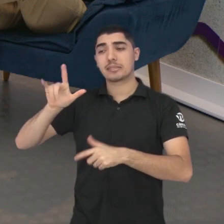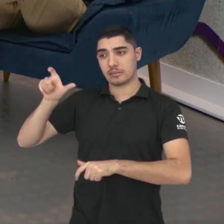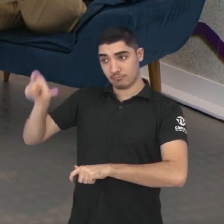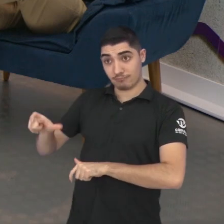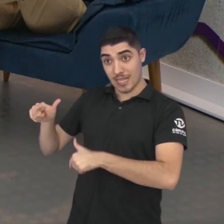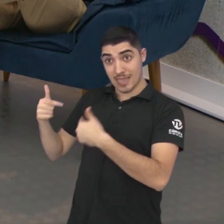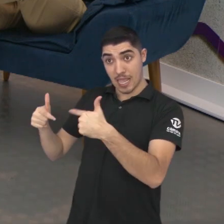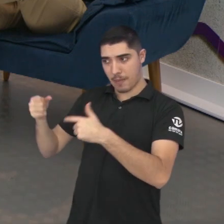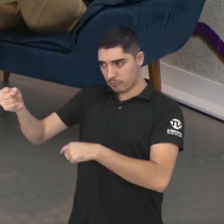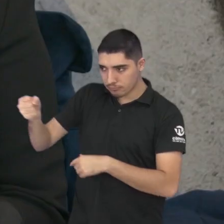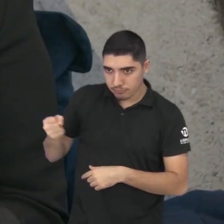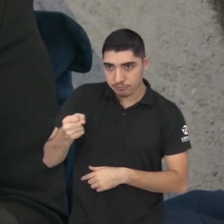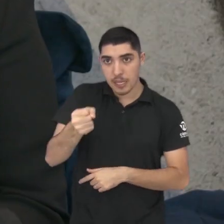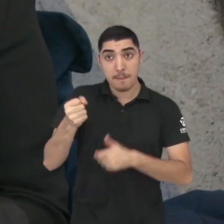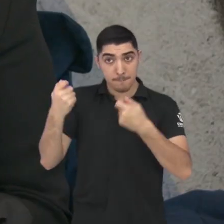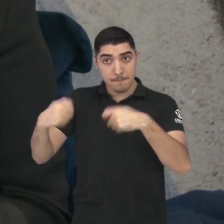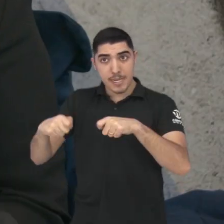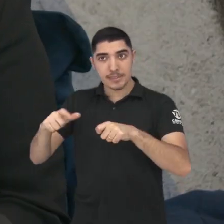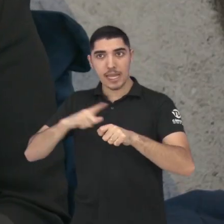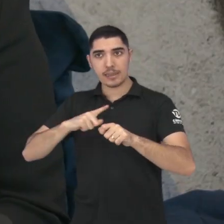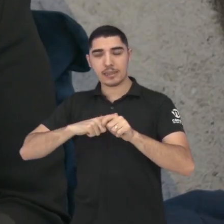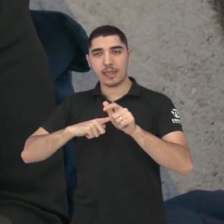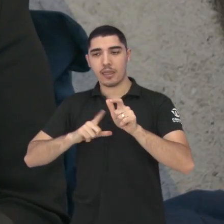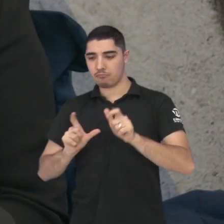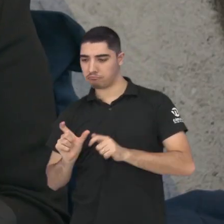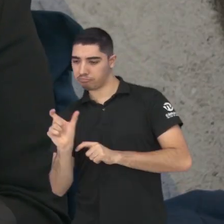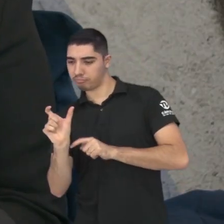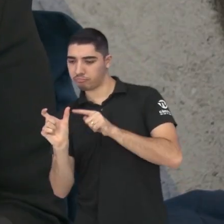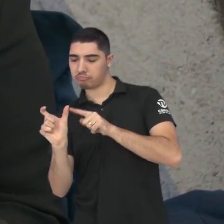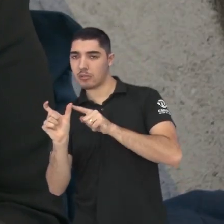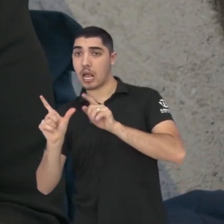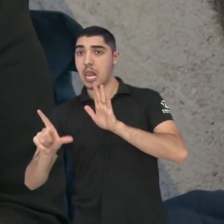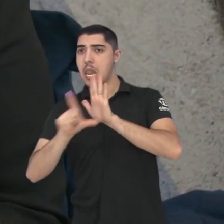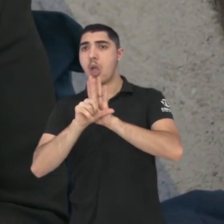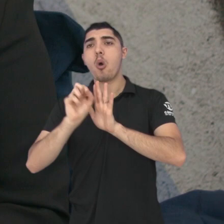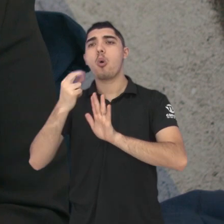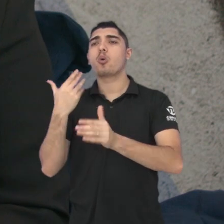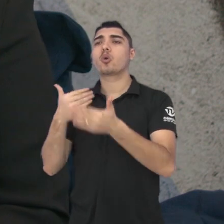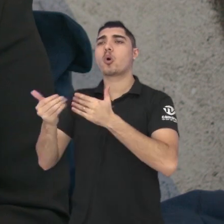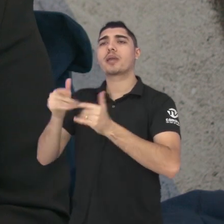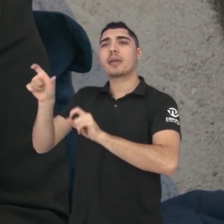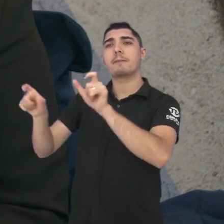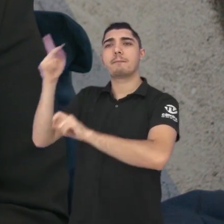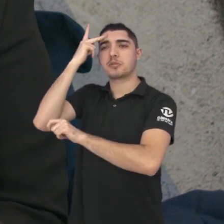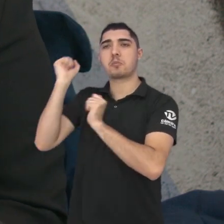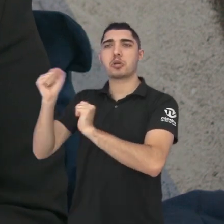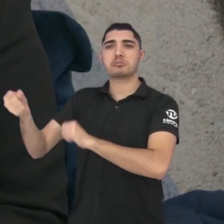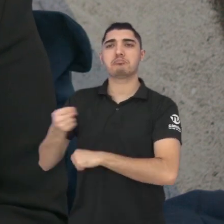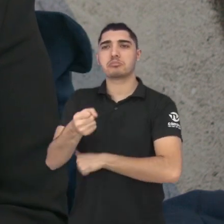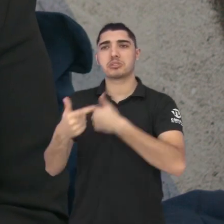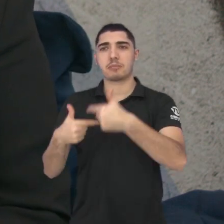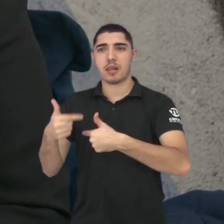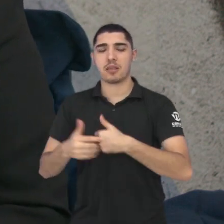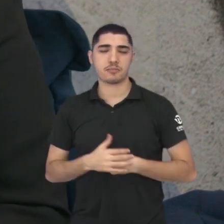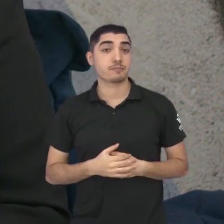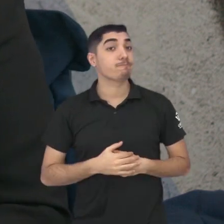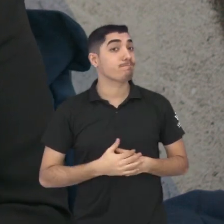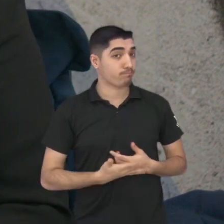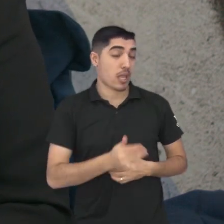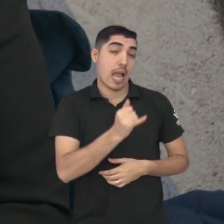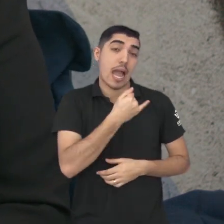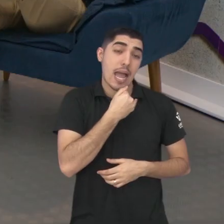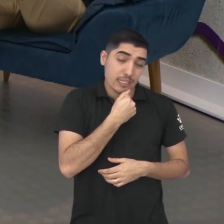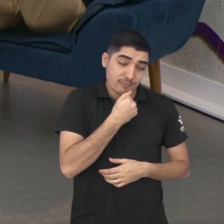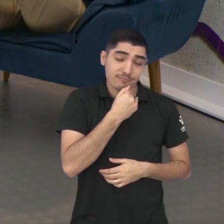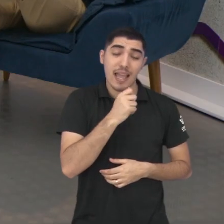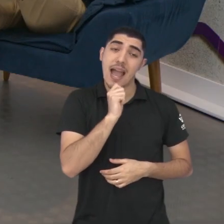a função, você precisa ter uma regulamentação, qualquer pessoa pode exercer, como funciona? Infelizmente ainda a